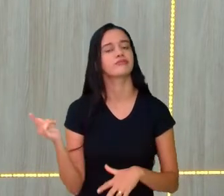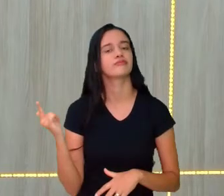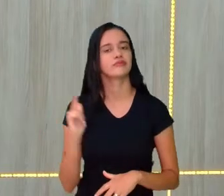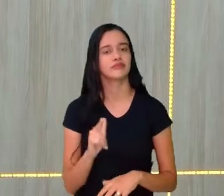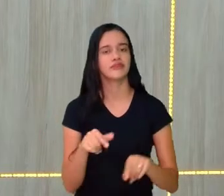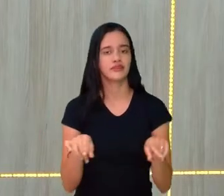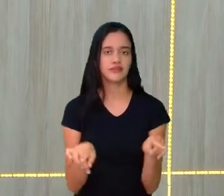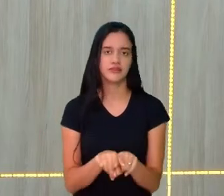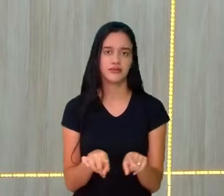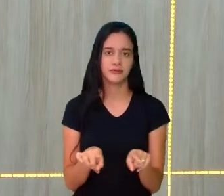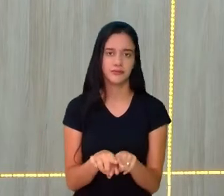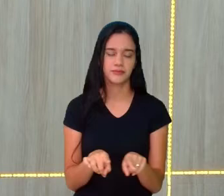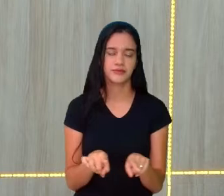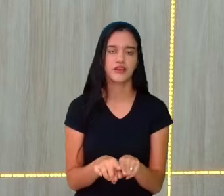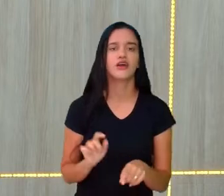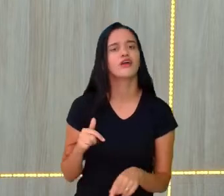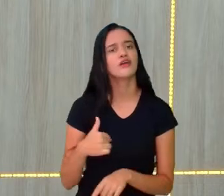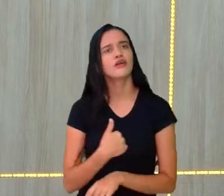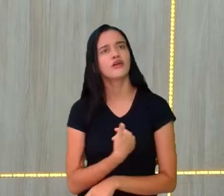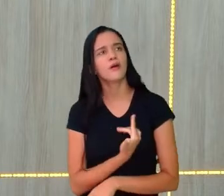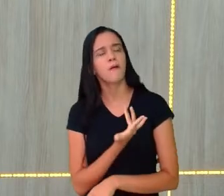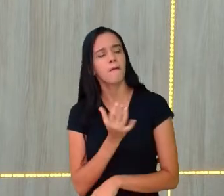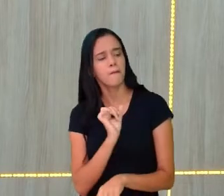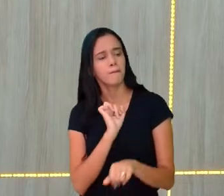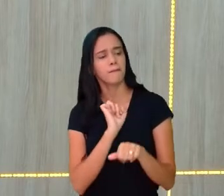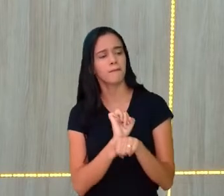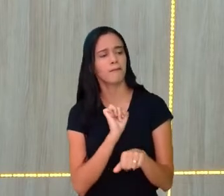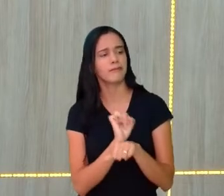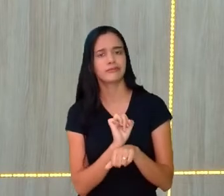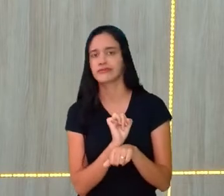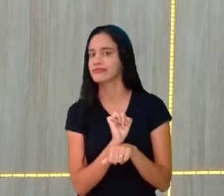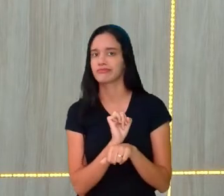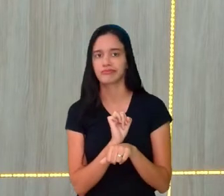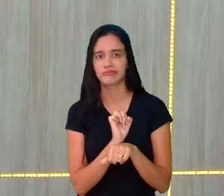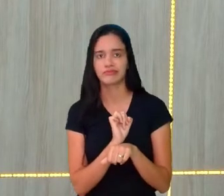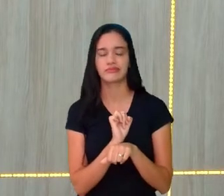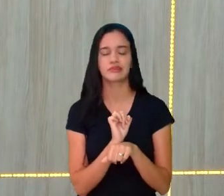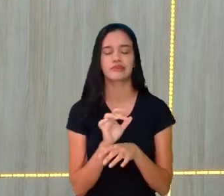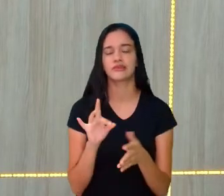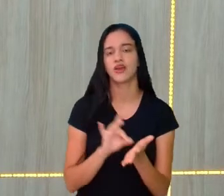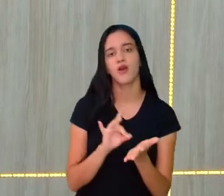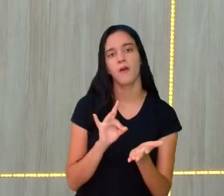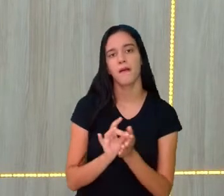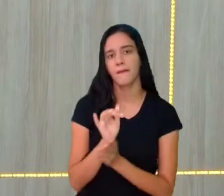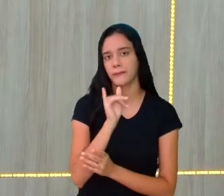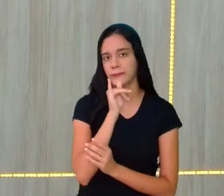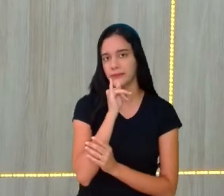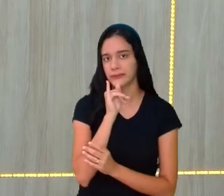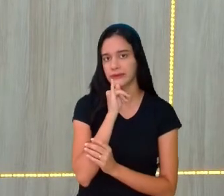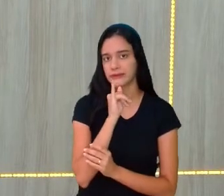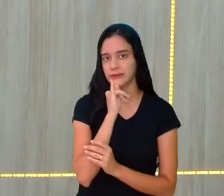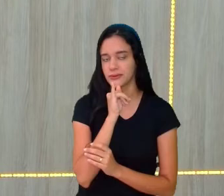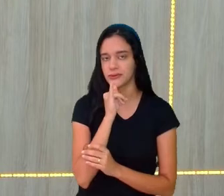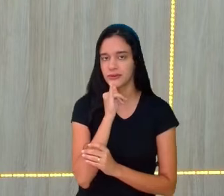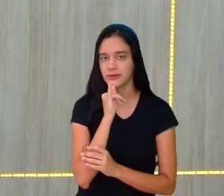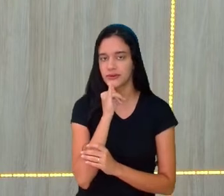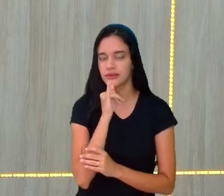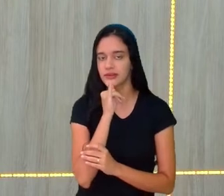forma tão mecânica que a gente não para na realidade, por exemplo, para